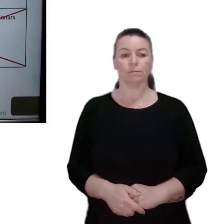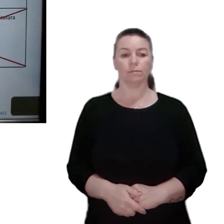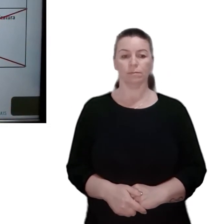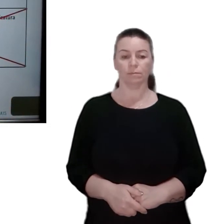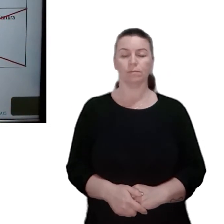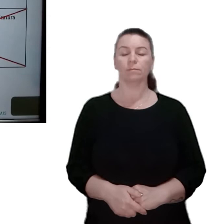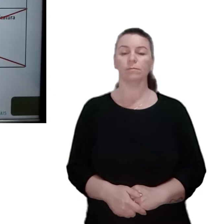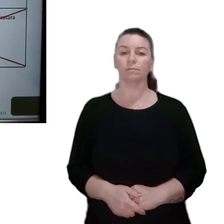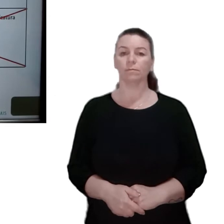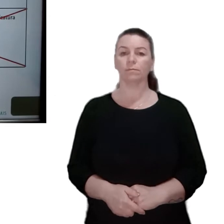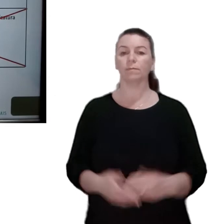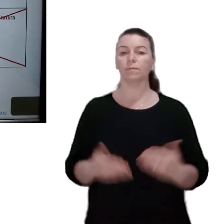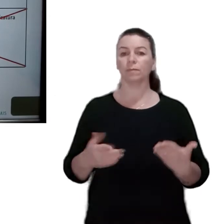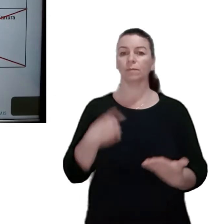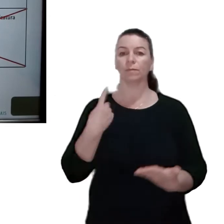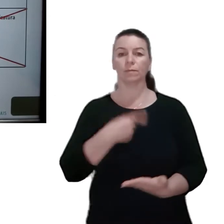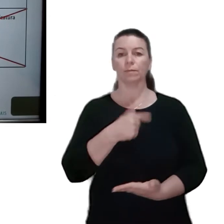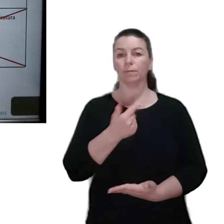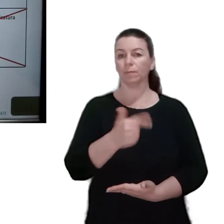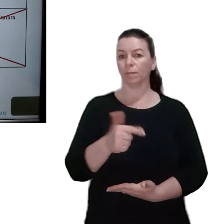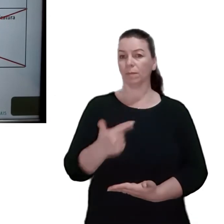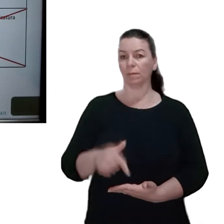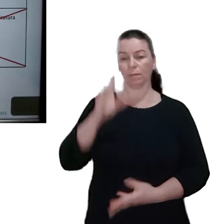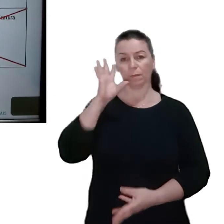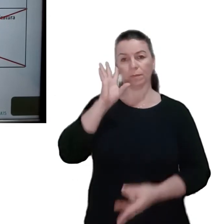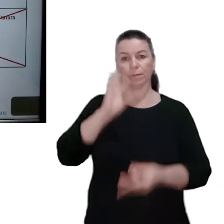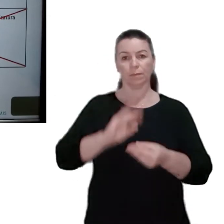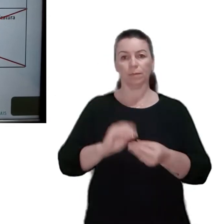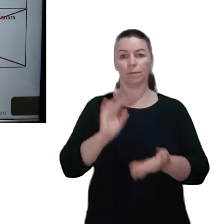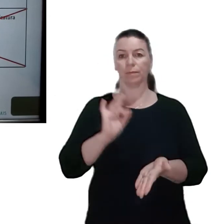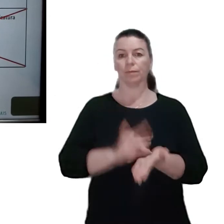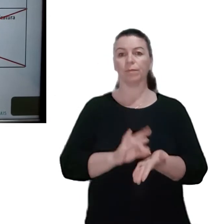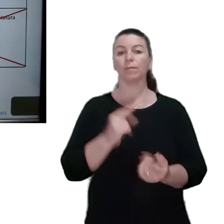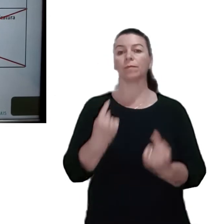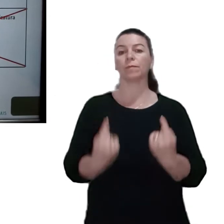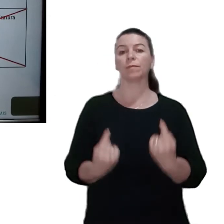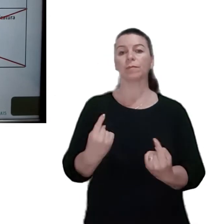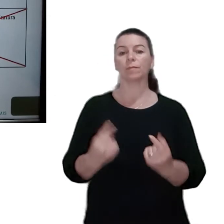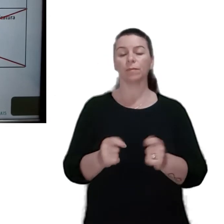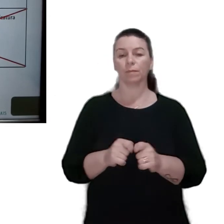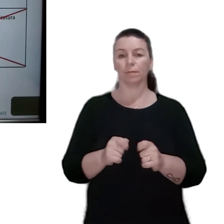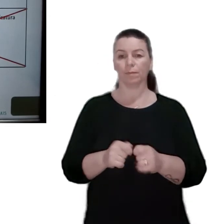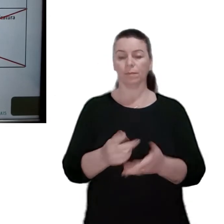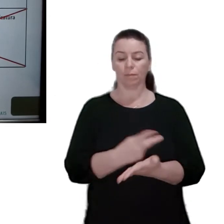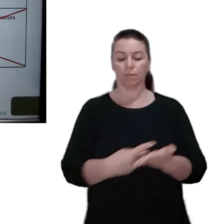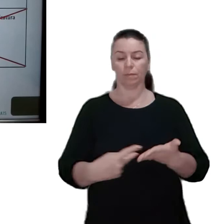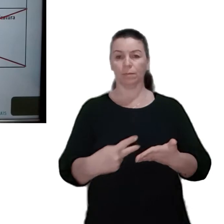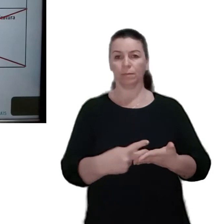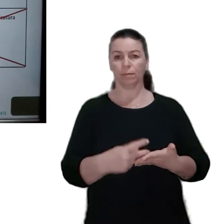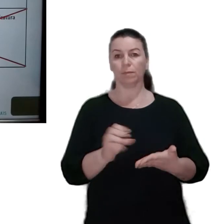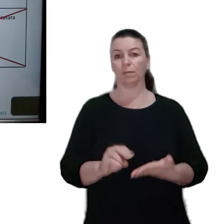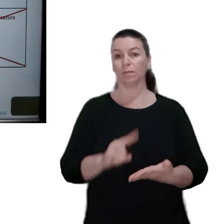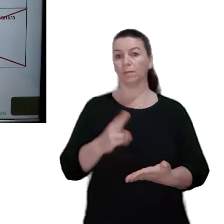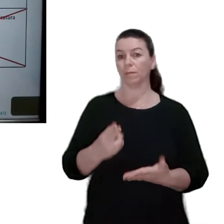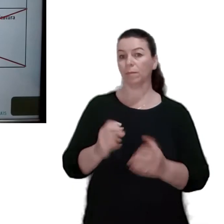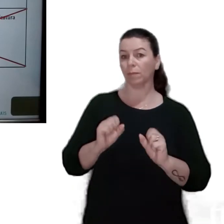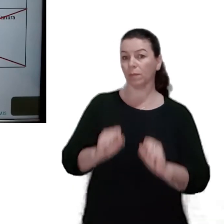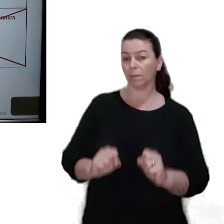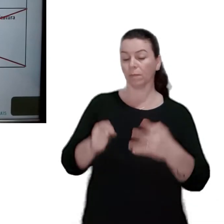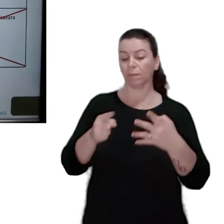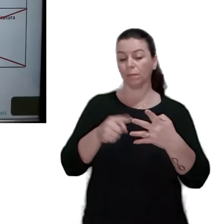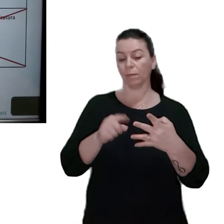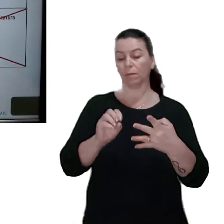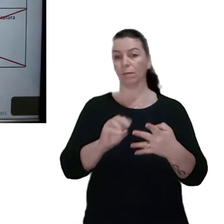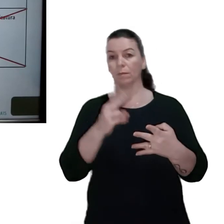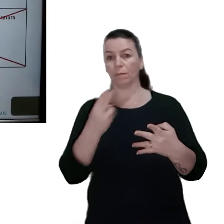Muito bem. Então nós não temos aqui a conclusão efetiva de quem fez a caricatura. Ou pode ser Beto,